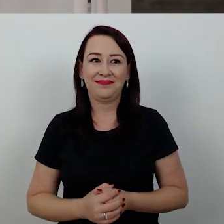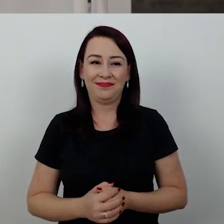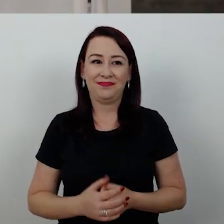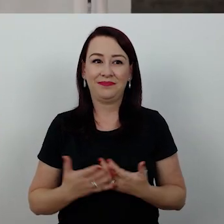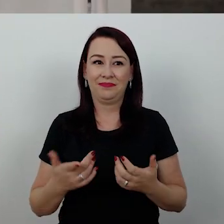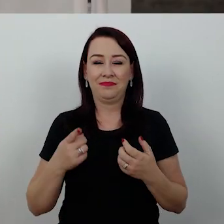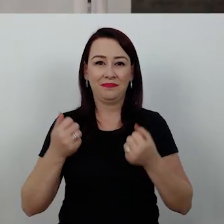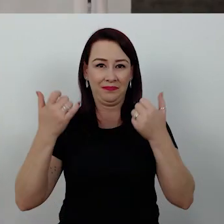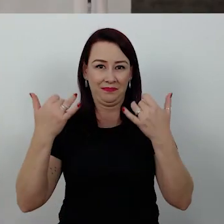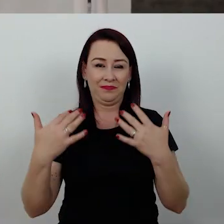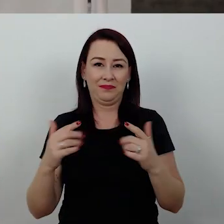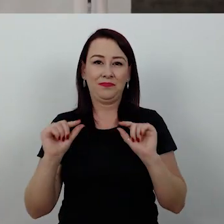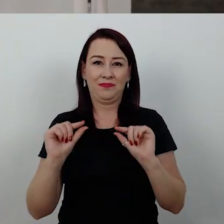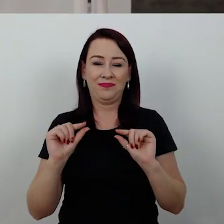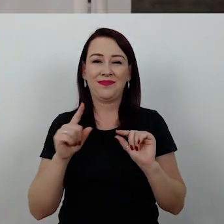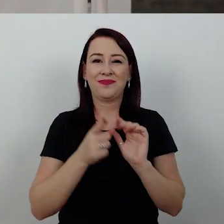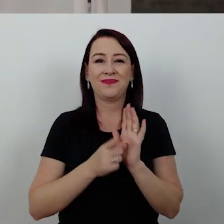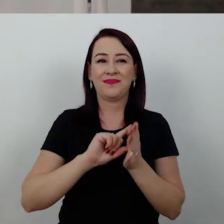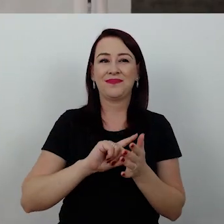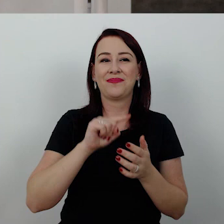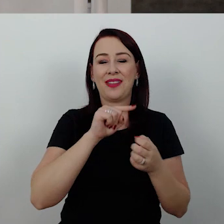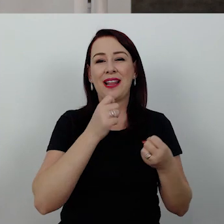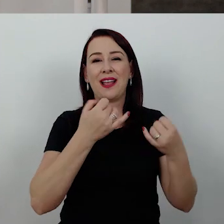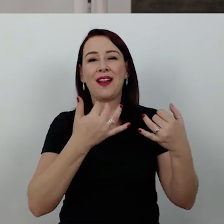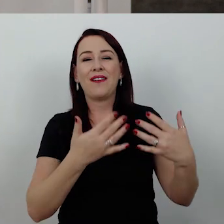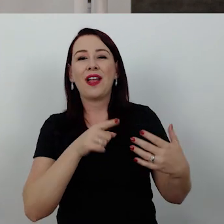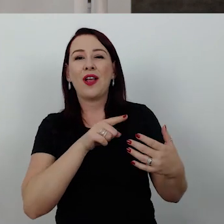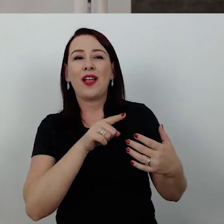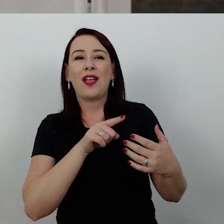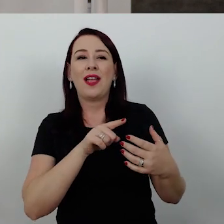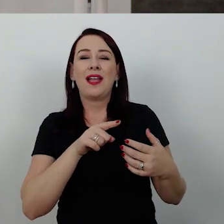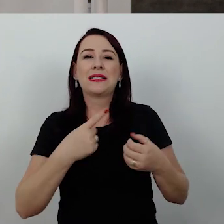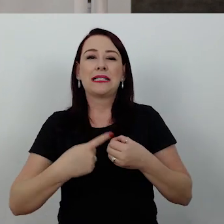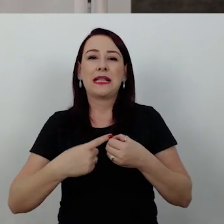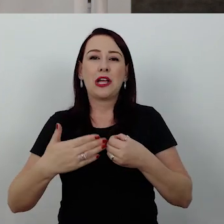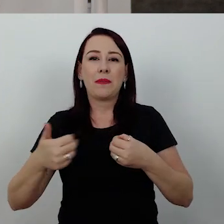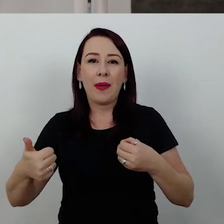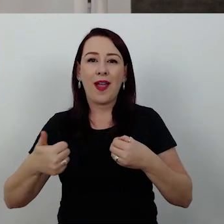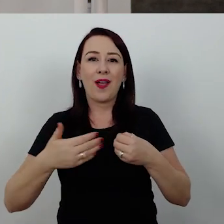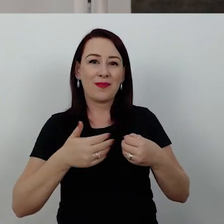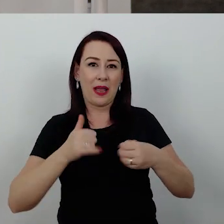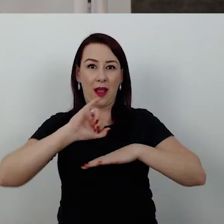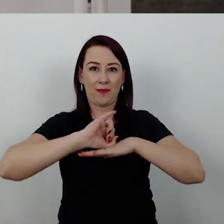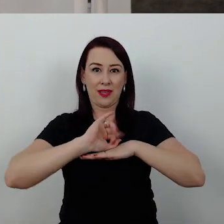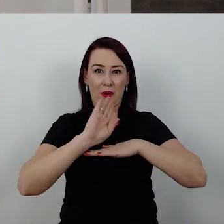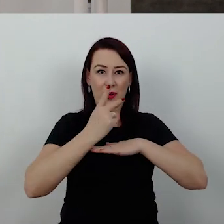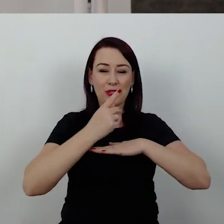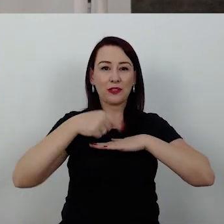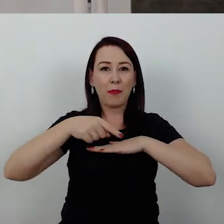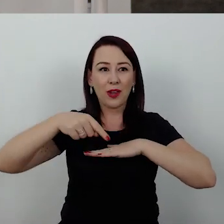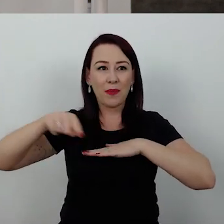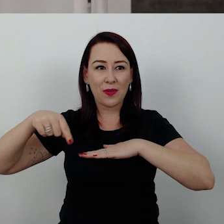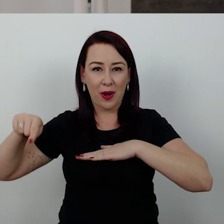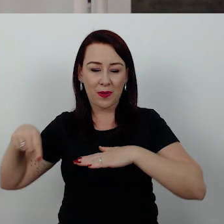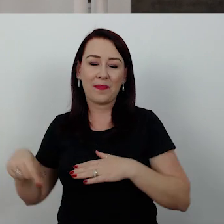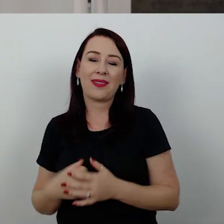Vou falar só um pouquinho aqui sobre sua provocação, Najib, em relação à região metropolitana, esse lugar, né, de tamanho, de